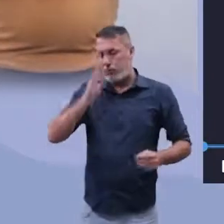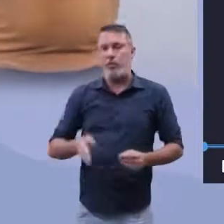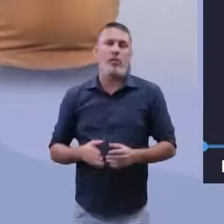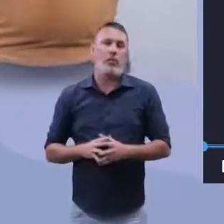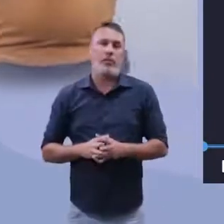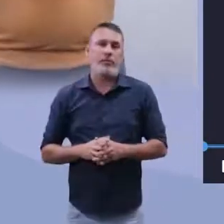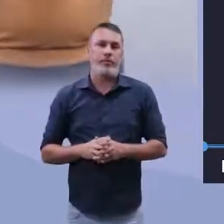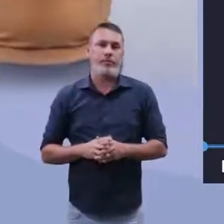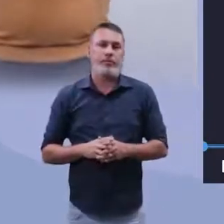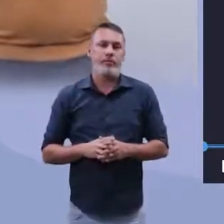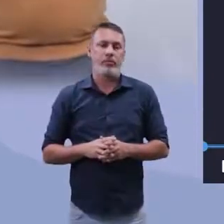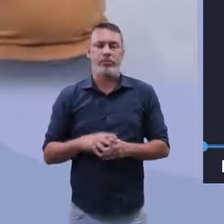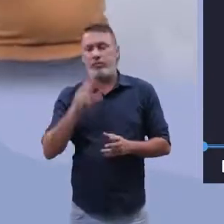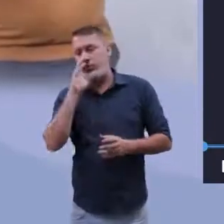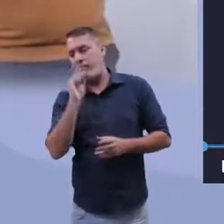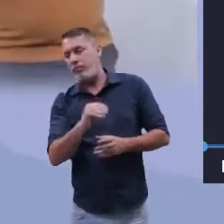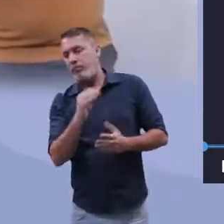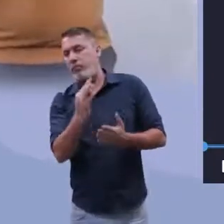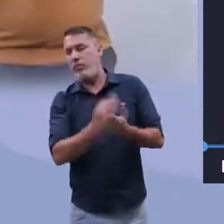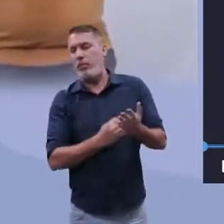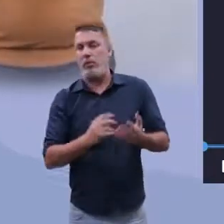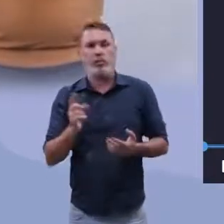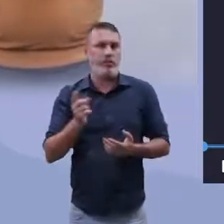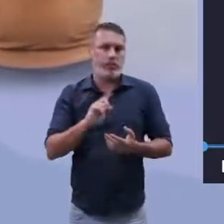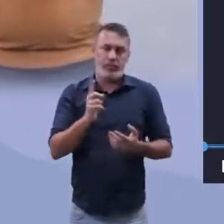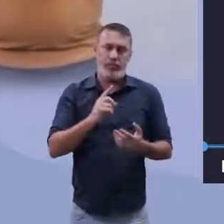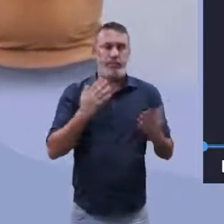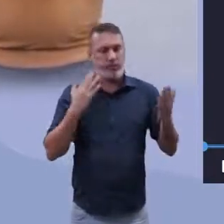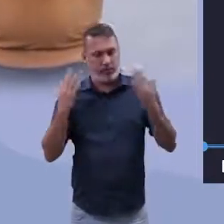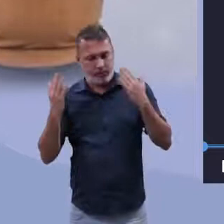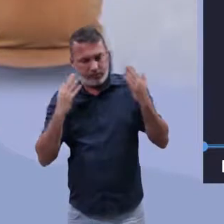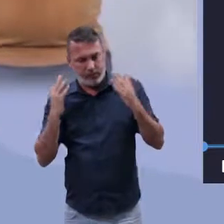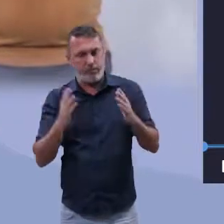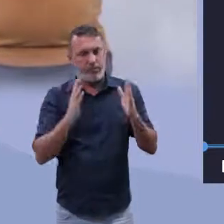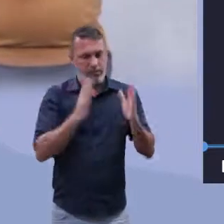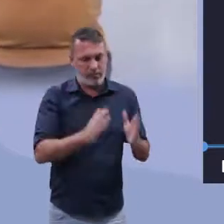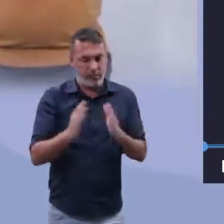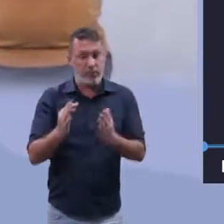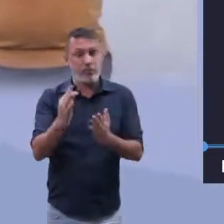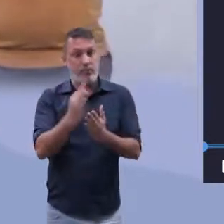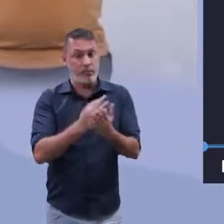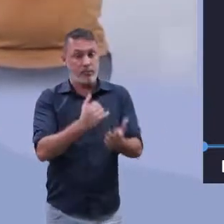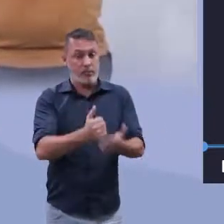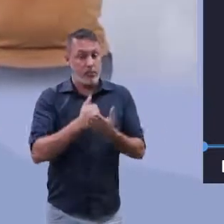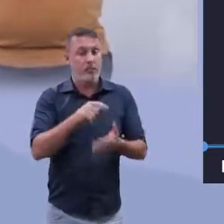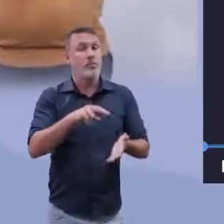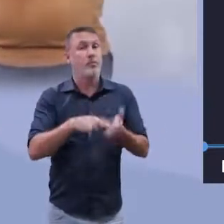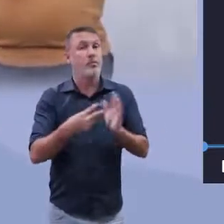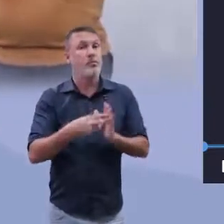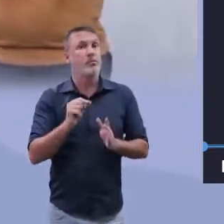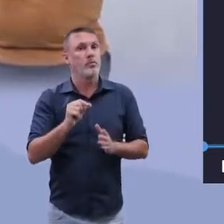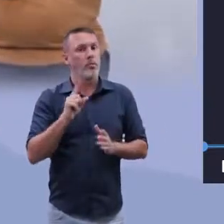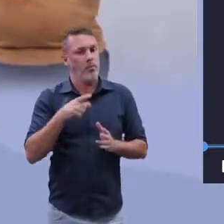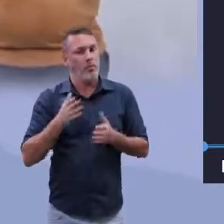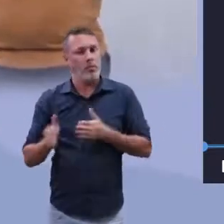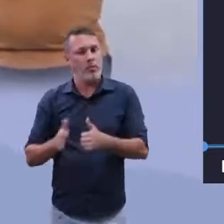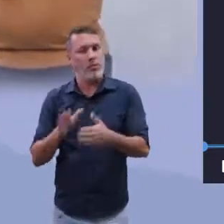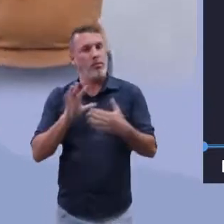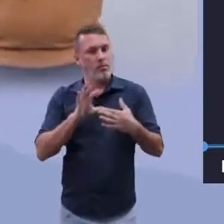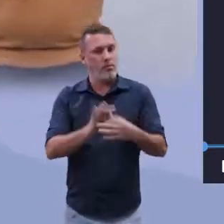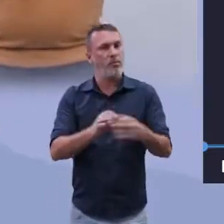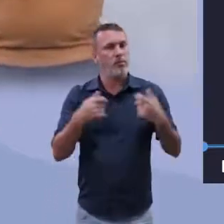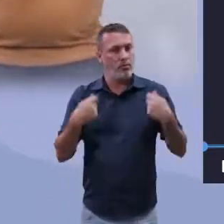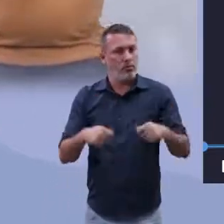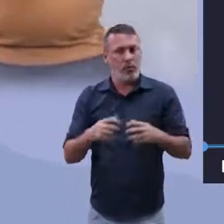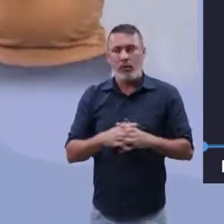isso e vai escrevendo o texto. E abandona. Não é o melhor caminho a seguir. O texto de apoio está ali para mostrar para onde você